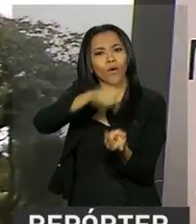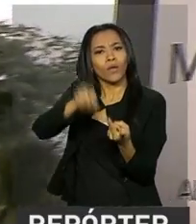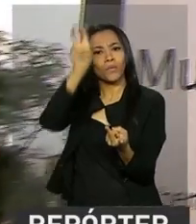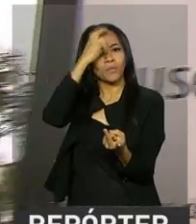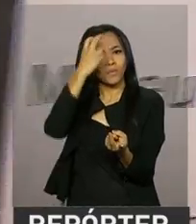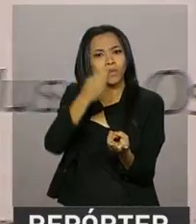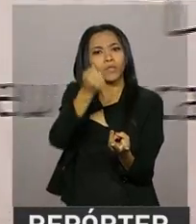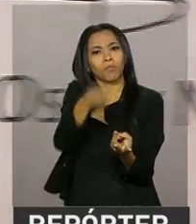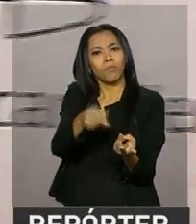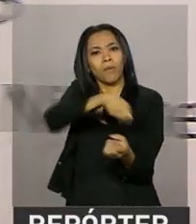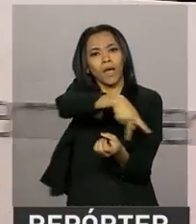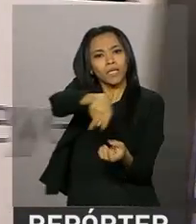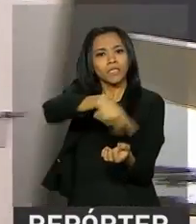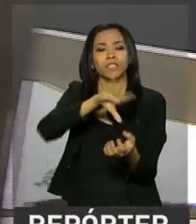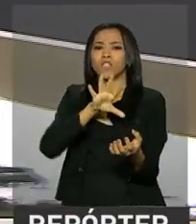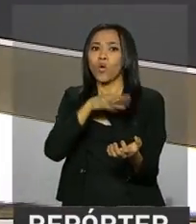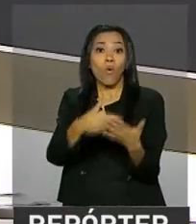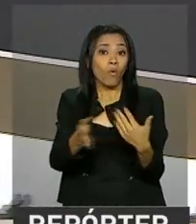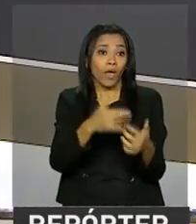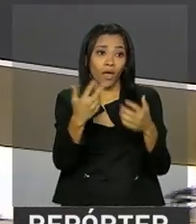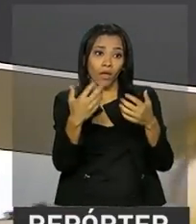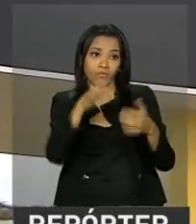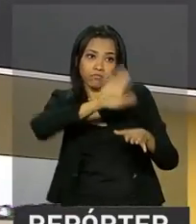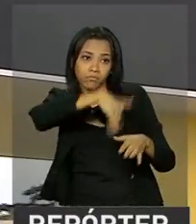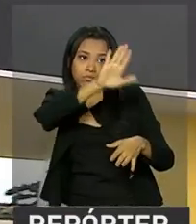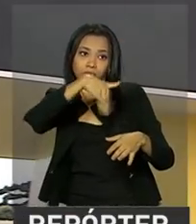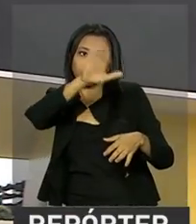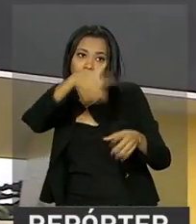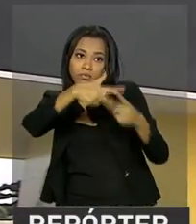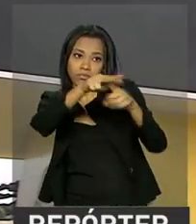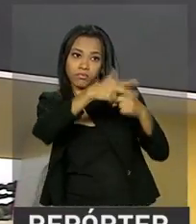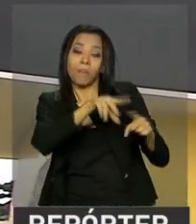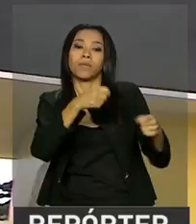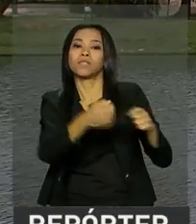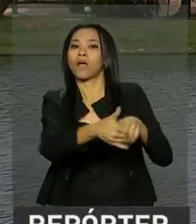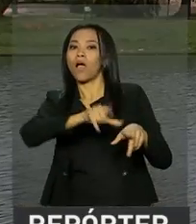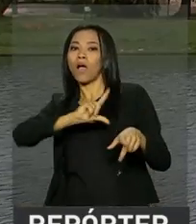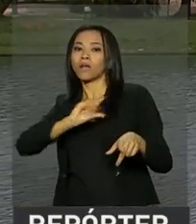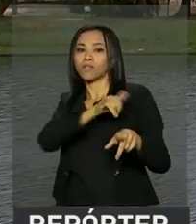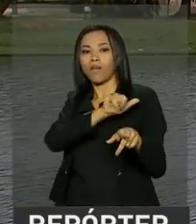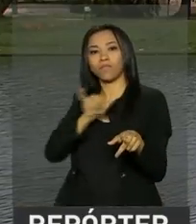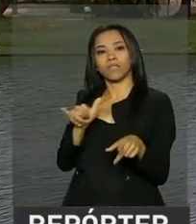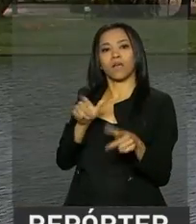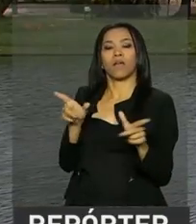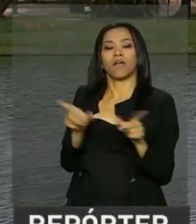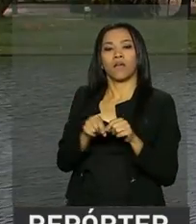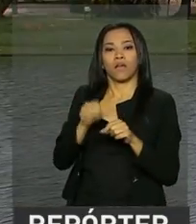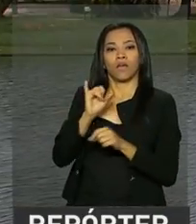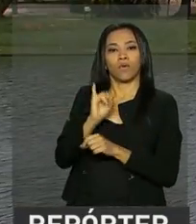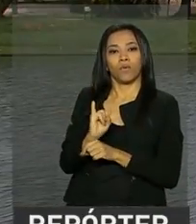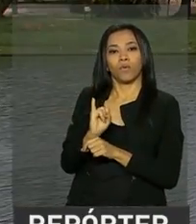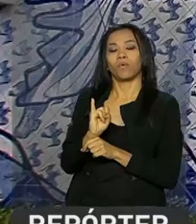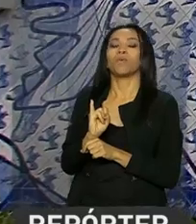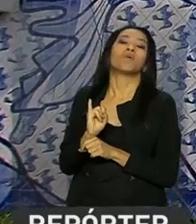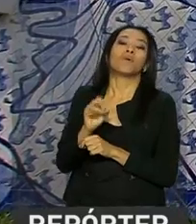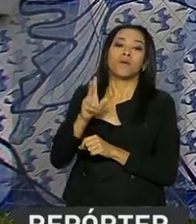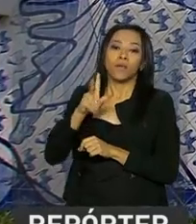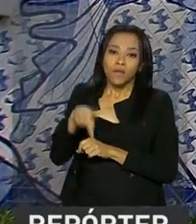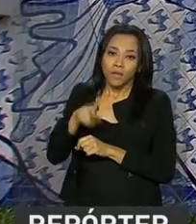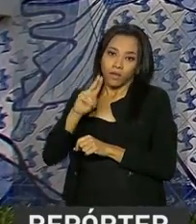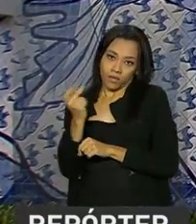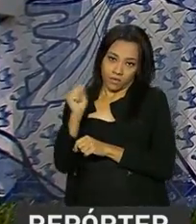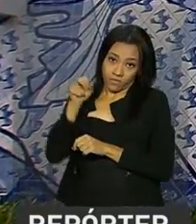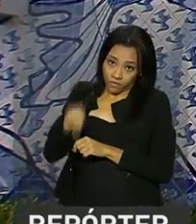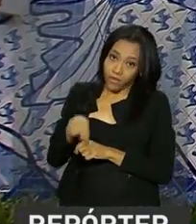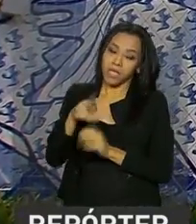proteção qualquer intervenção nas obras tombadas deve passar pela avaliação do instituto o reconhecimento da contribuição da obra do